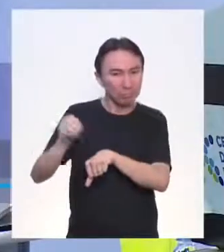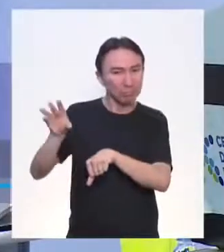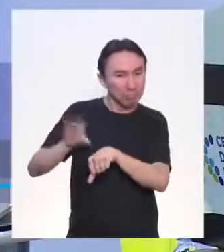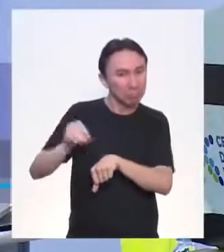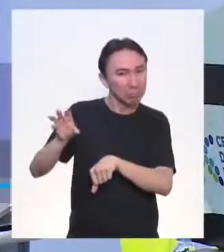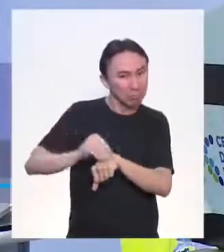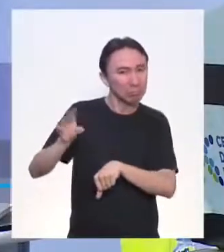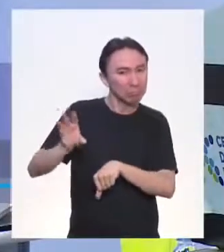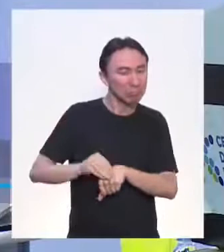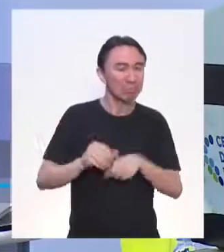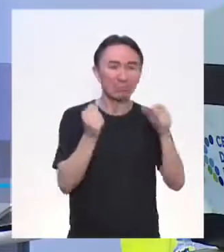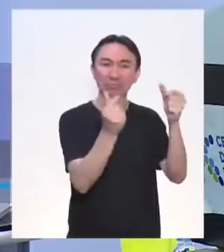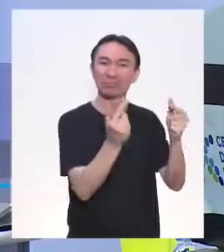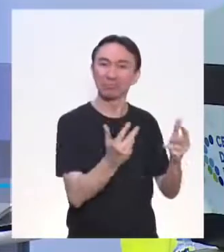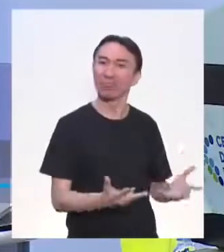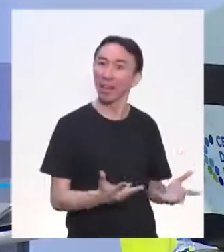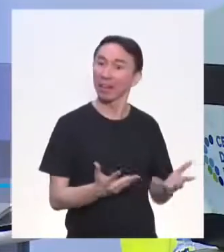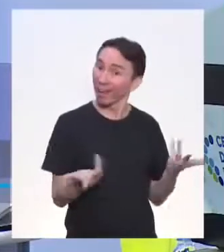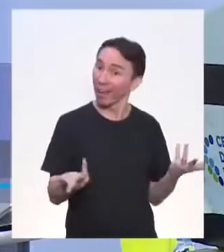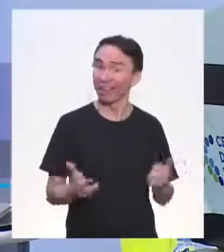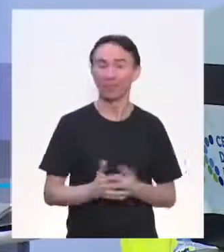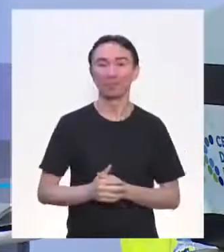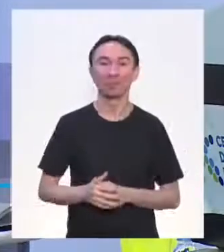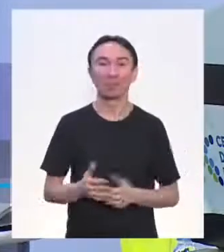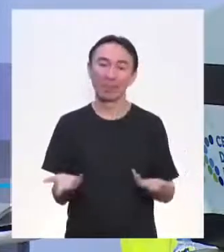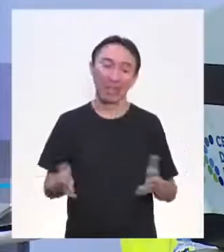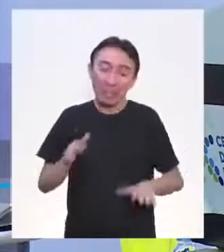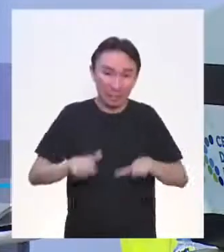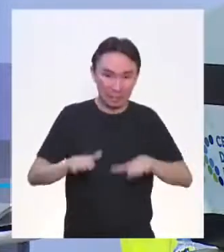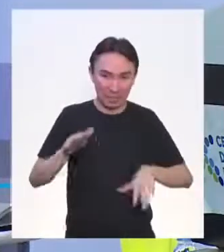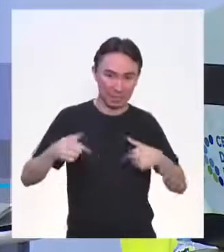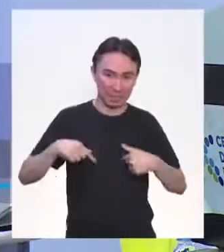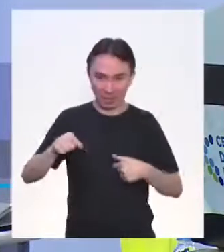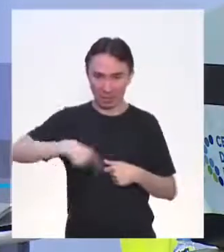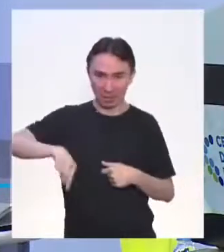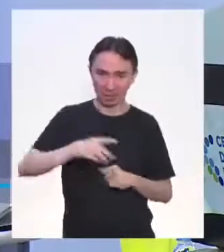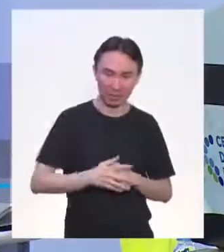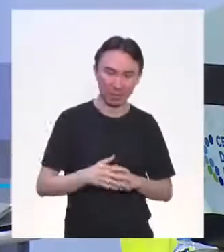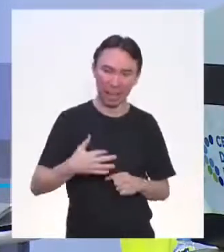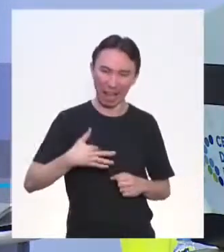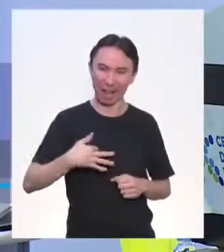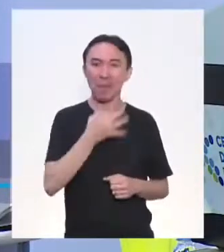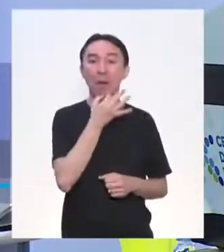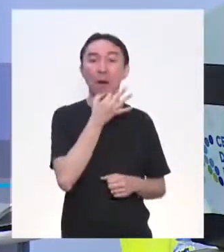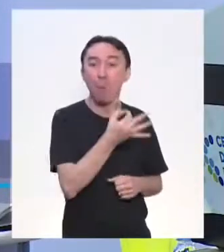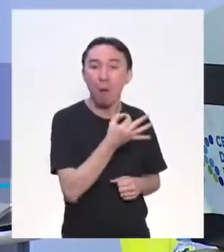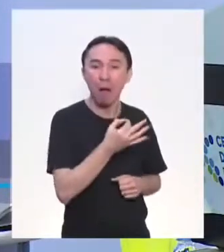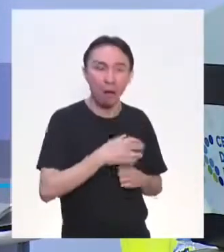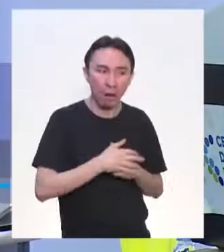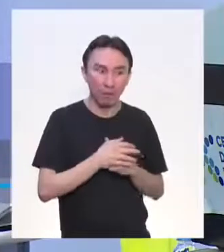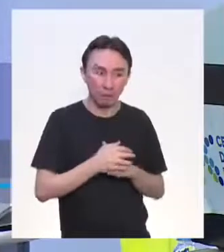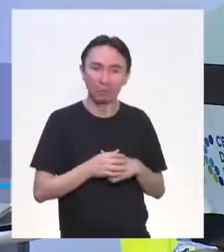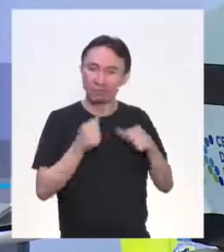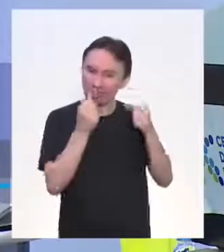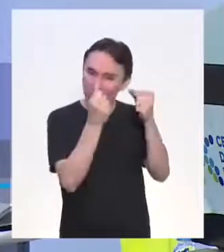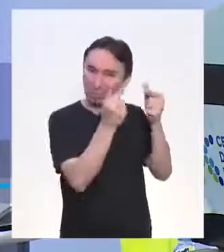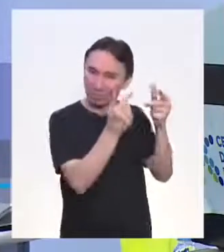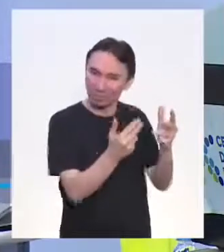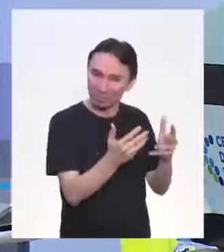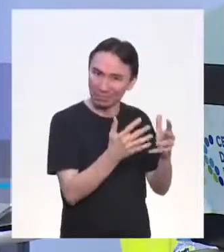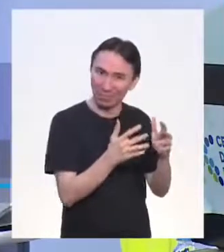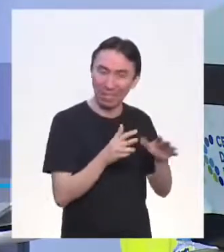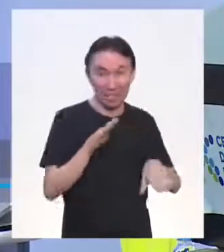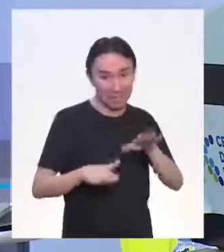está trabalhando em alguma coisa que a gente quer argumentar a favor, né, é importante também pesquisar textos daquilo que eu não